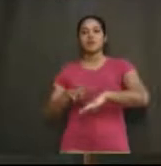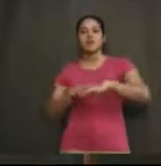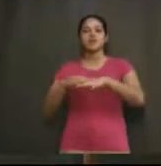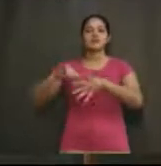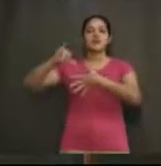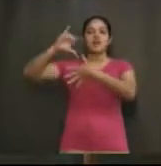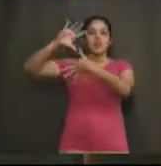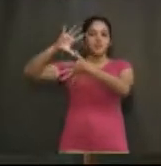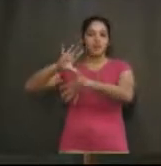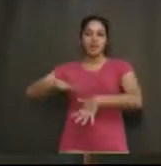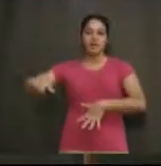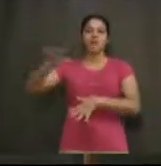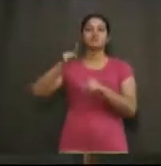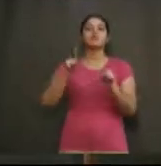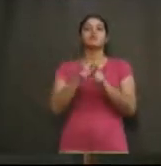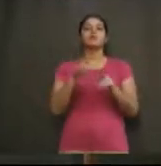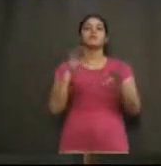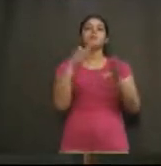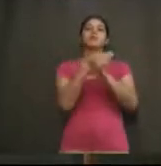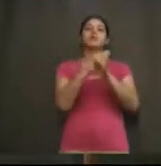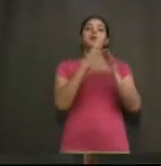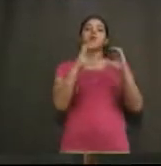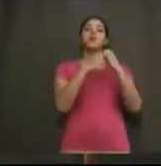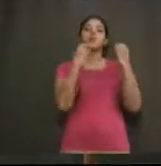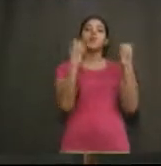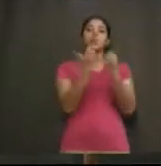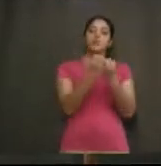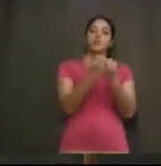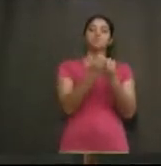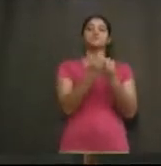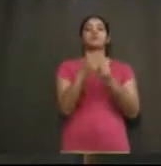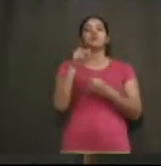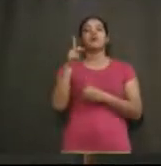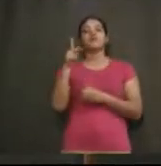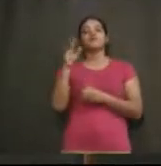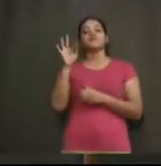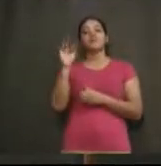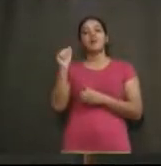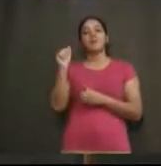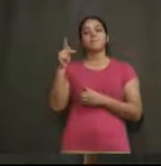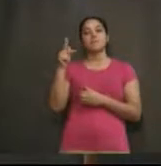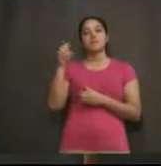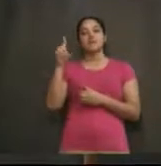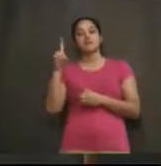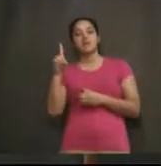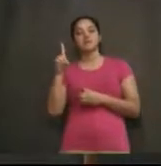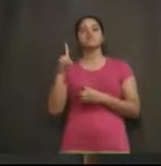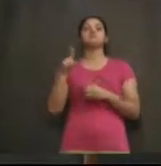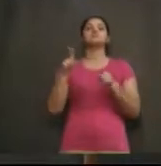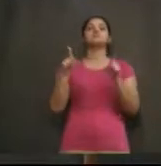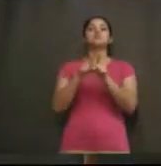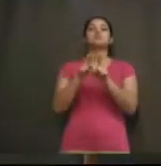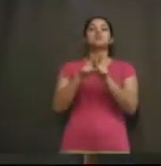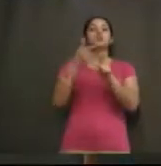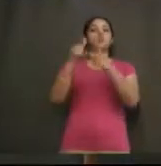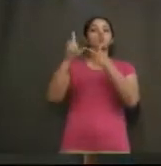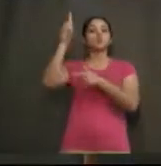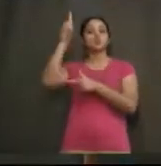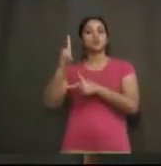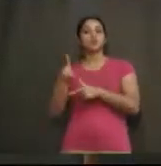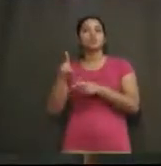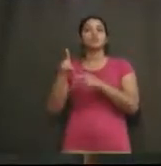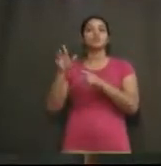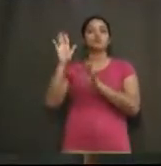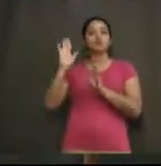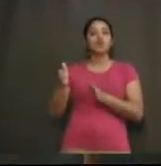Conselho Deliberativo da FAPERJ, presidente do Conselho Científico do Instituto Serra Pilheira, foi presidente da